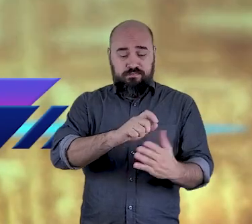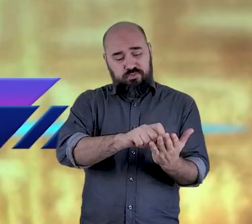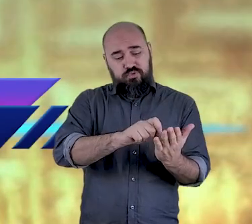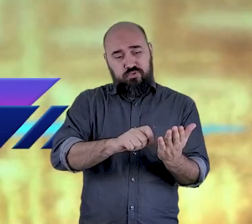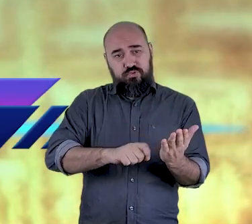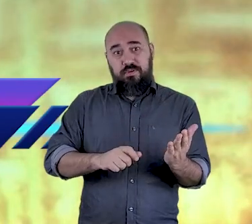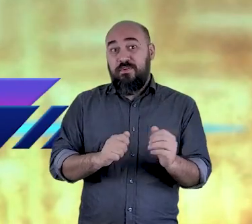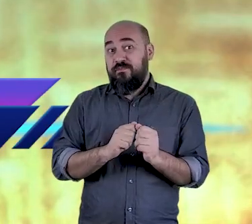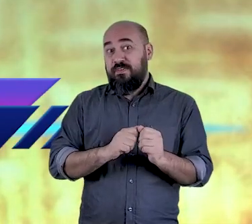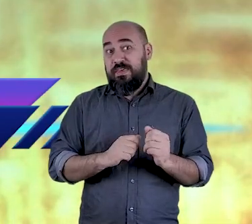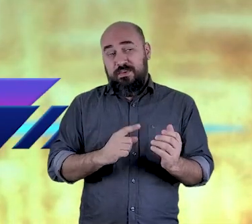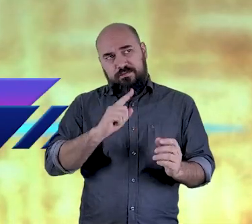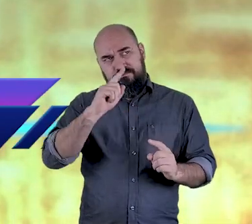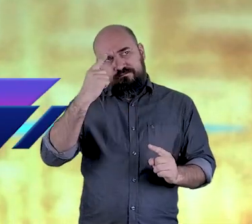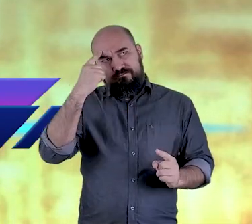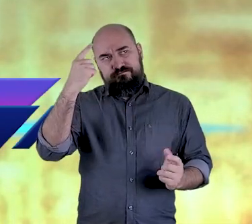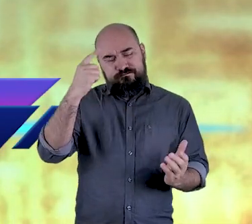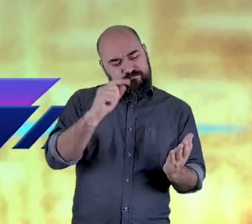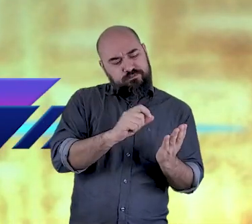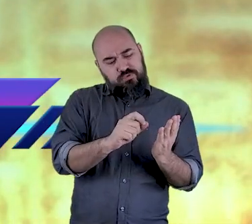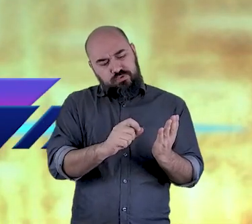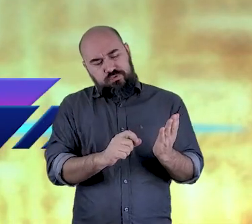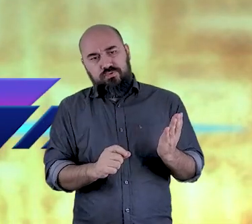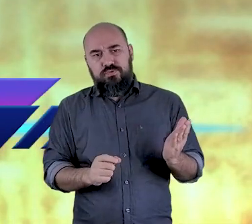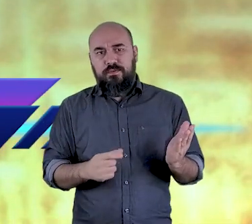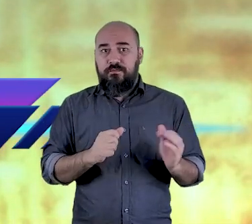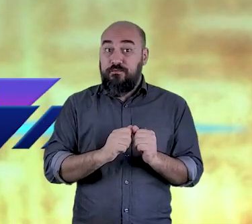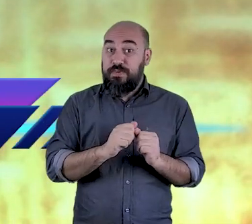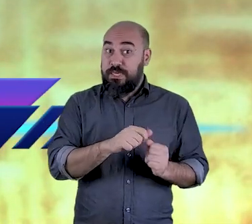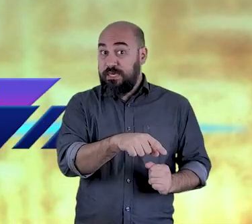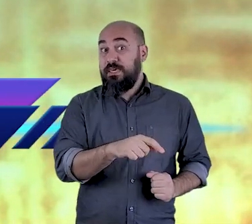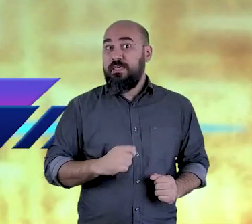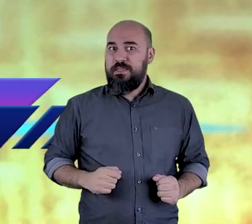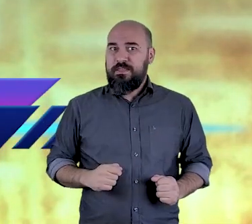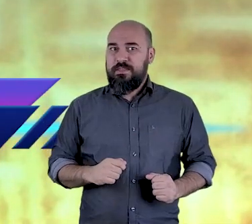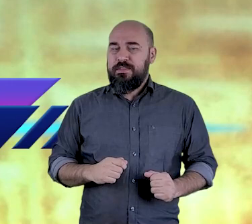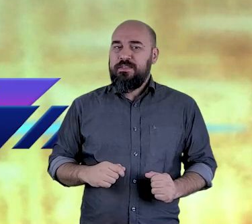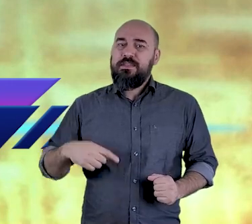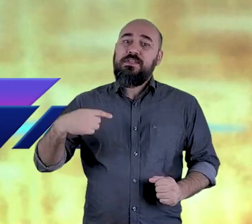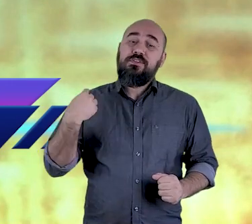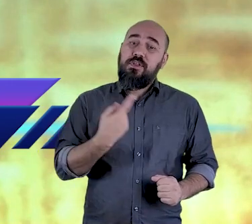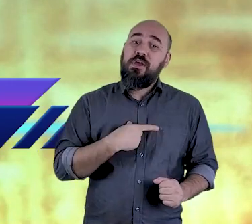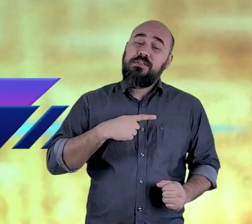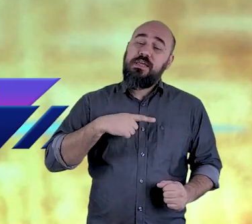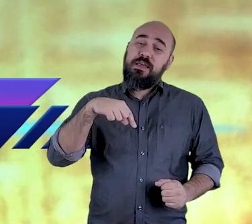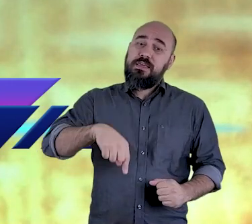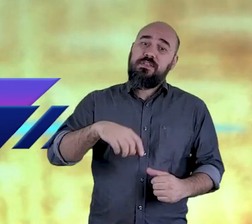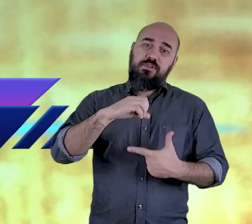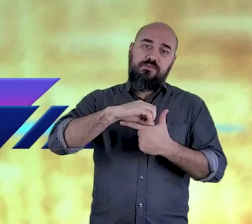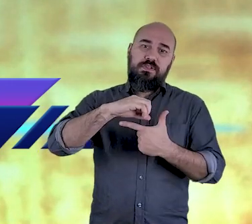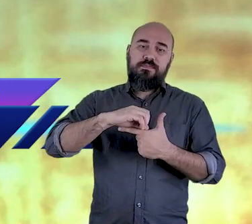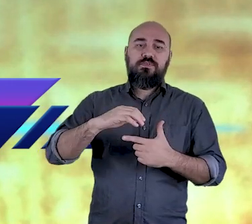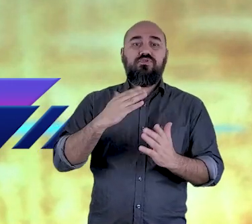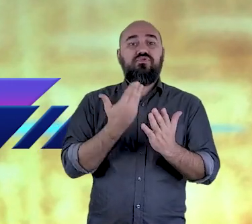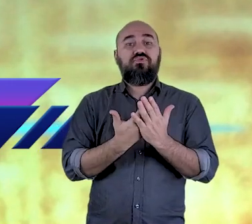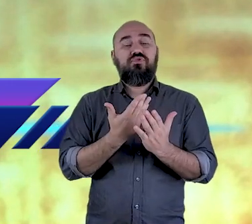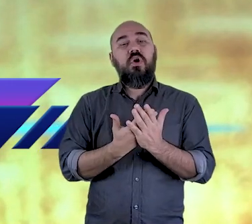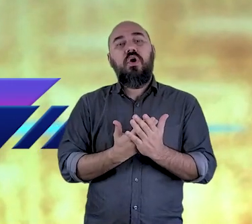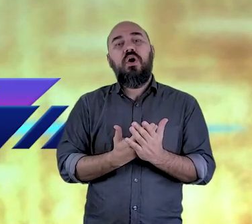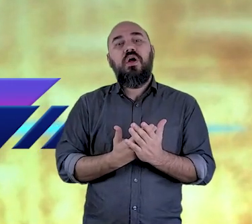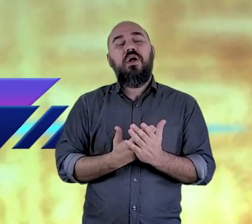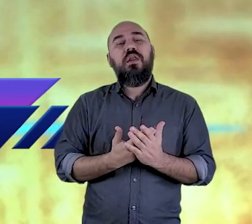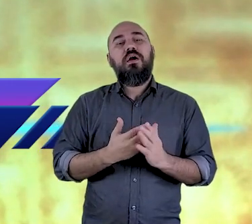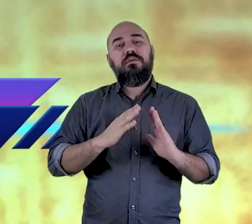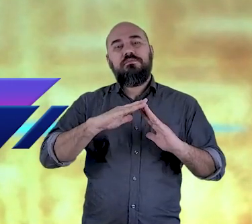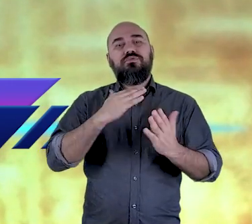ofereço gratuitamente para você nós temos aqui na Novo Tempo a melhor e maior escola Bíblica do mundo